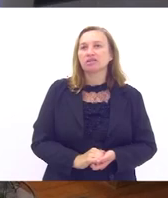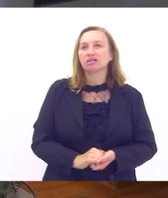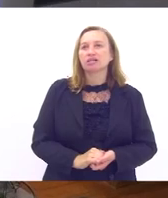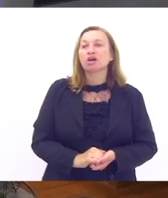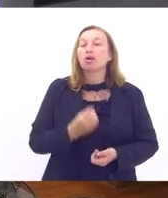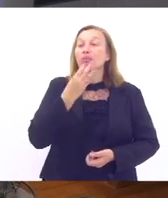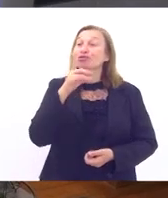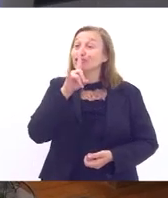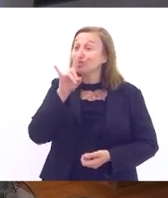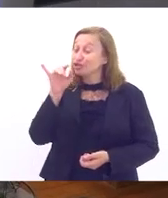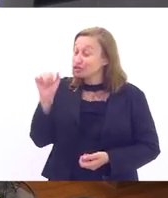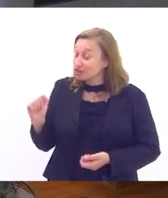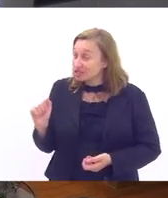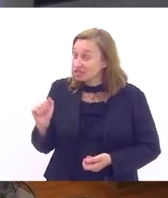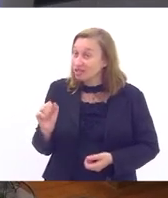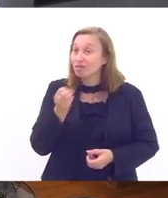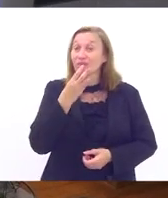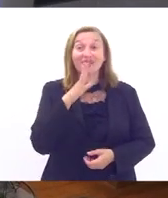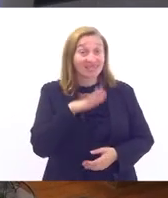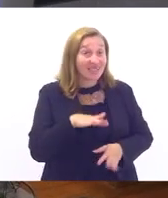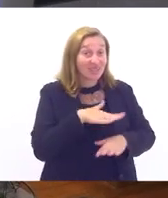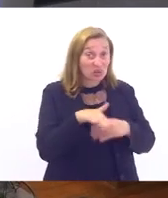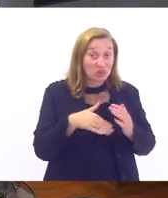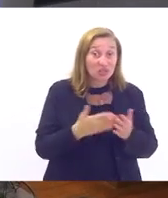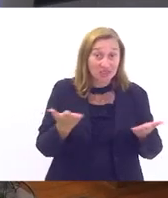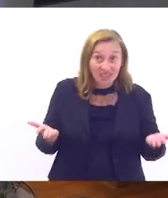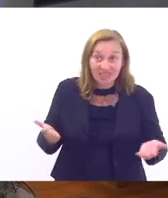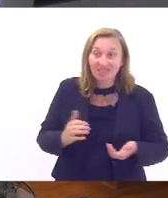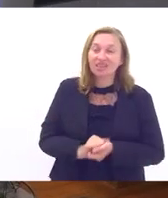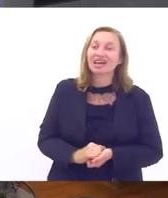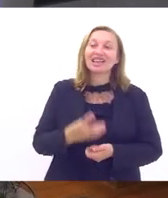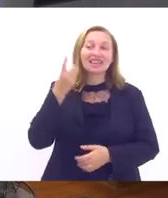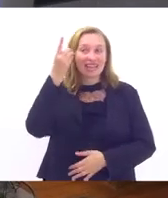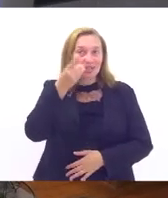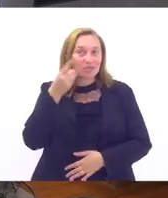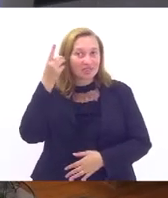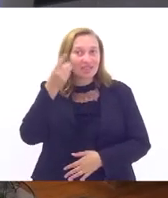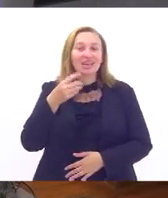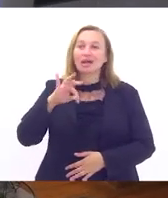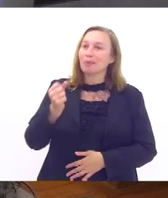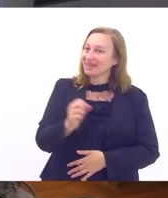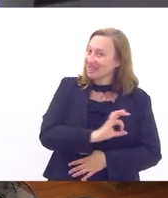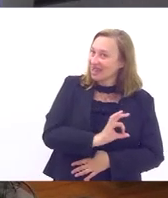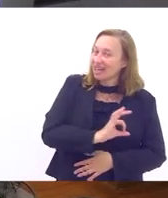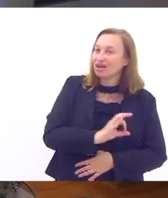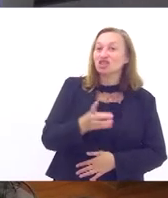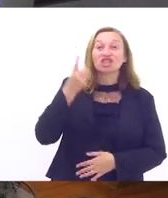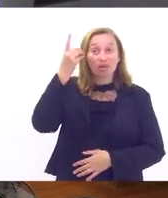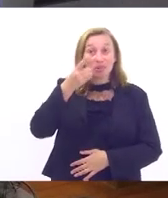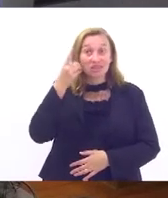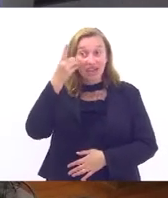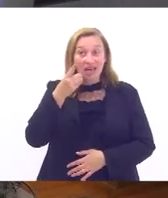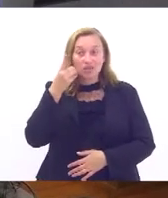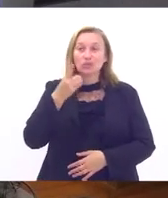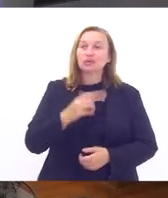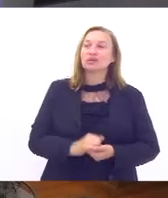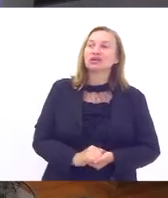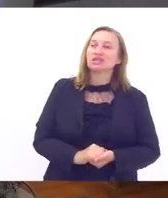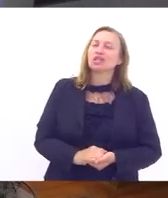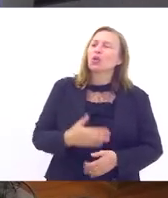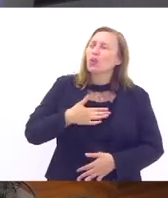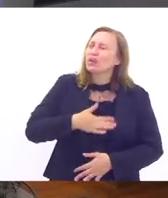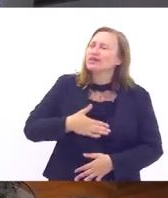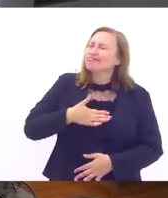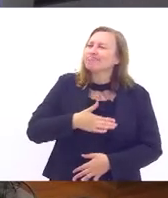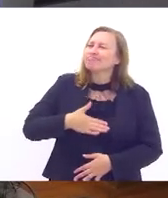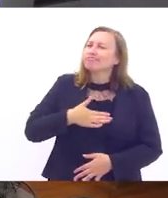Bom dia, quase boa tarde a todos. Deputada Marta Rocha, deputado, eu gostaria